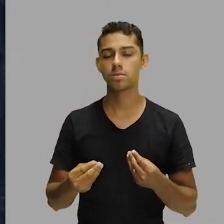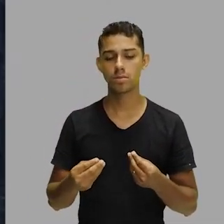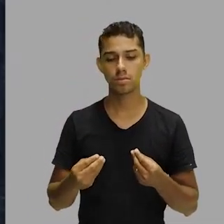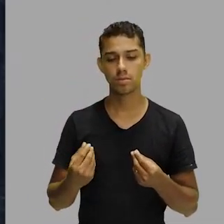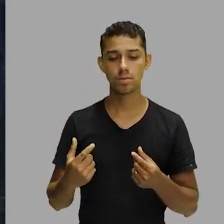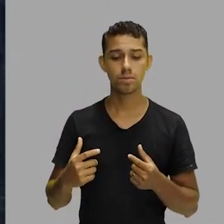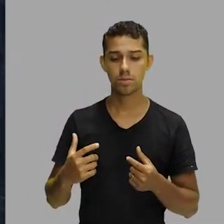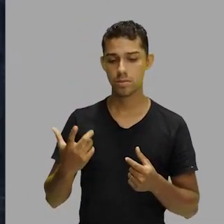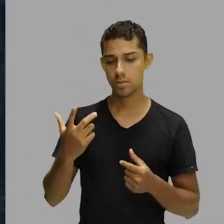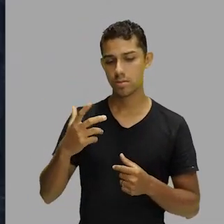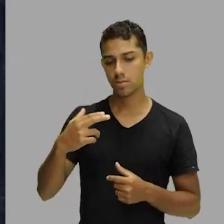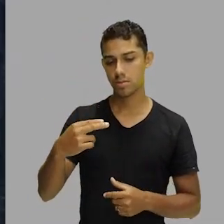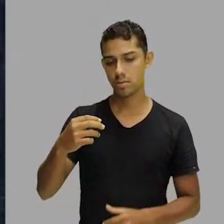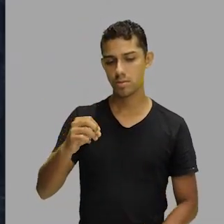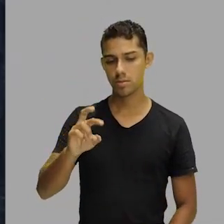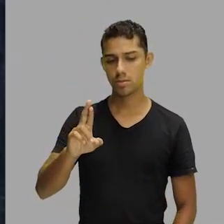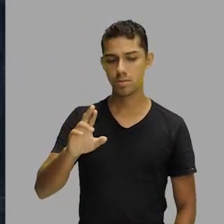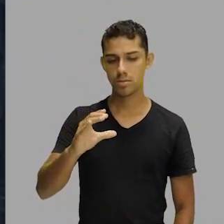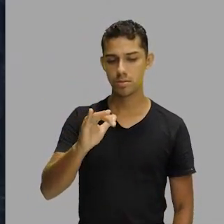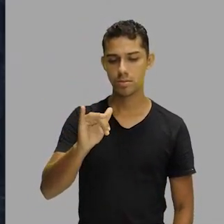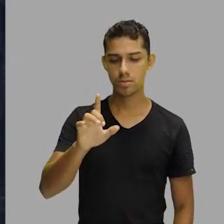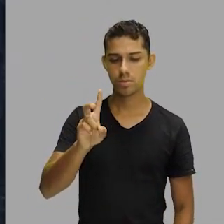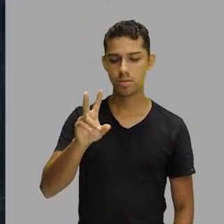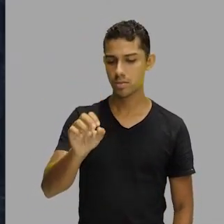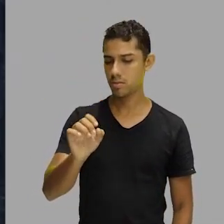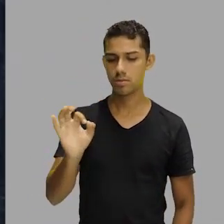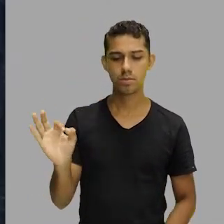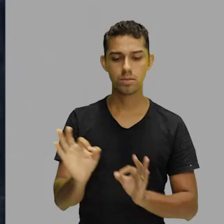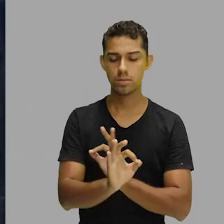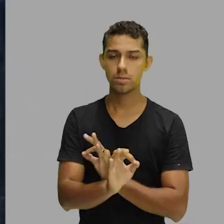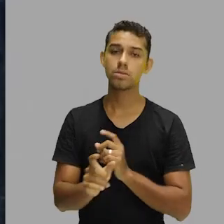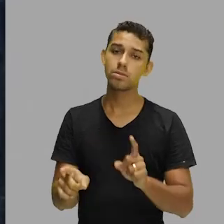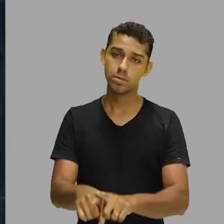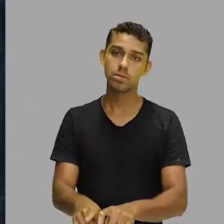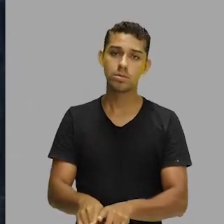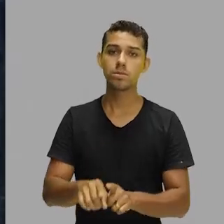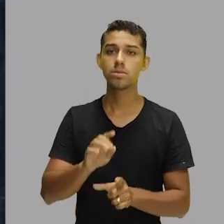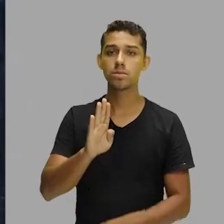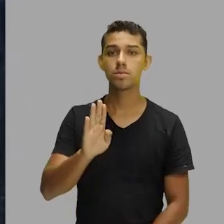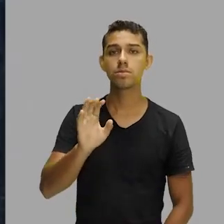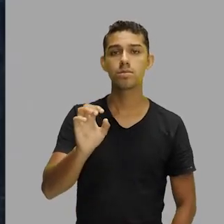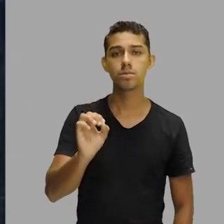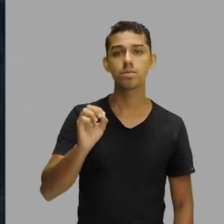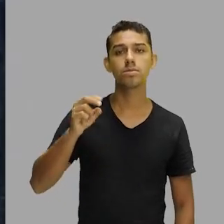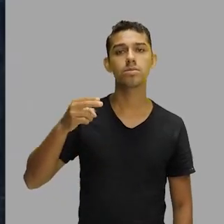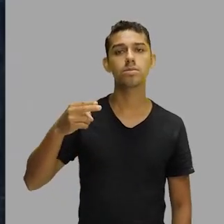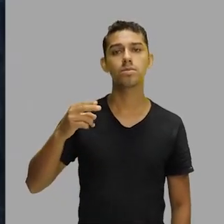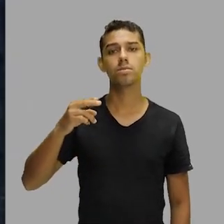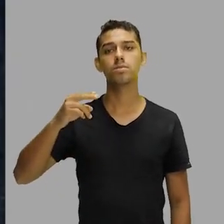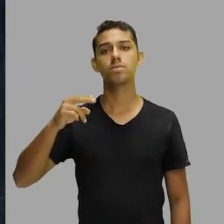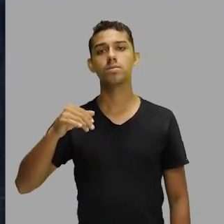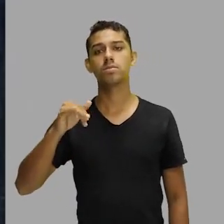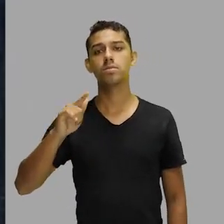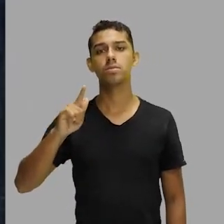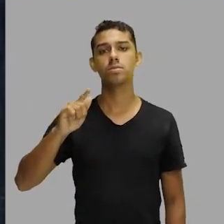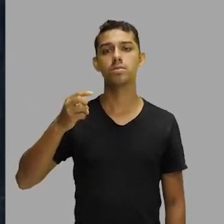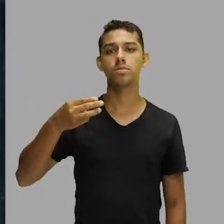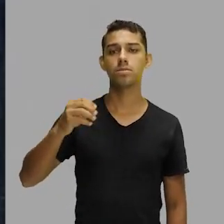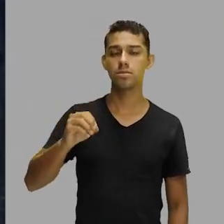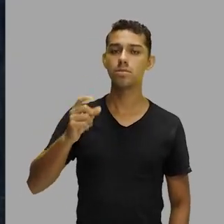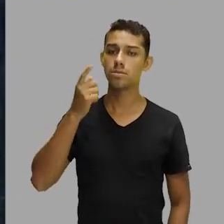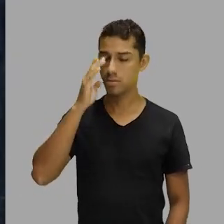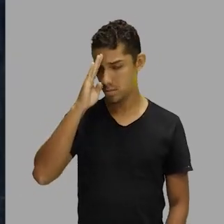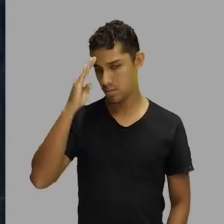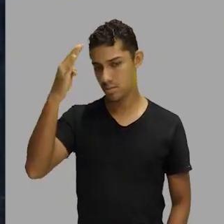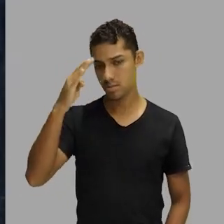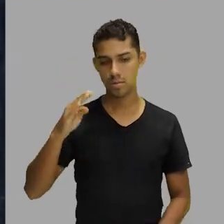indivíduos nocivos, não. Elas podem ser também benignos para a nossa saúde, principalmente as bactérias que